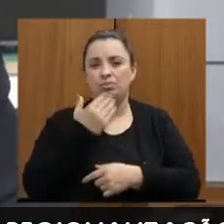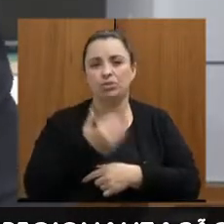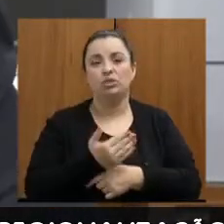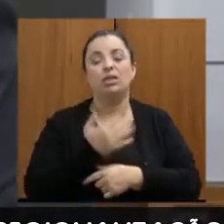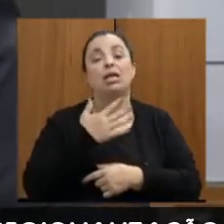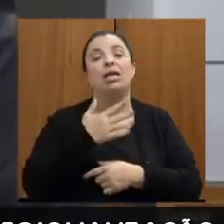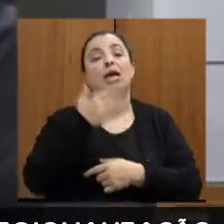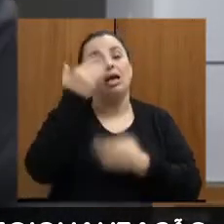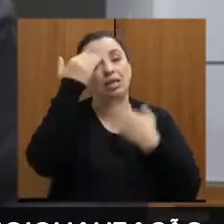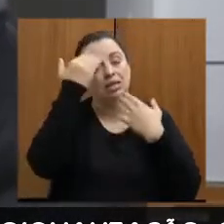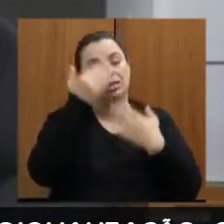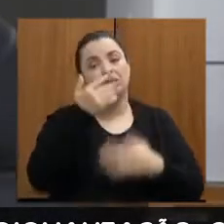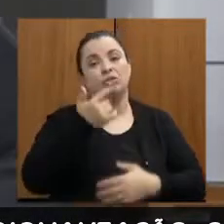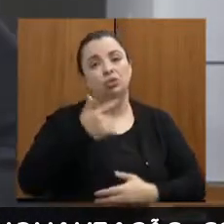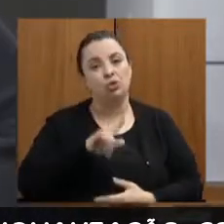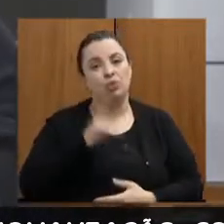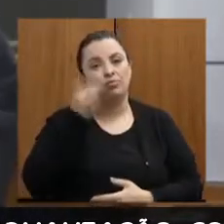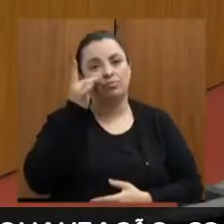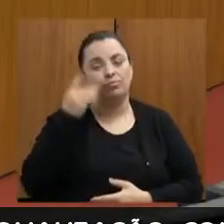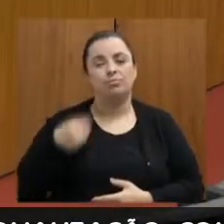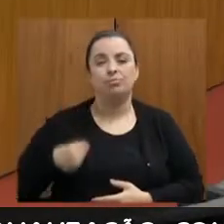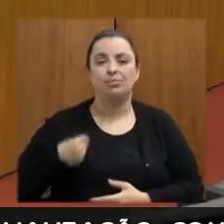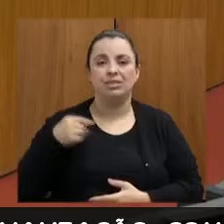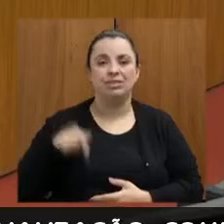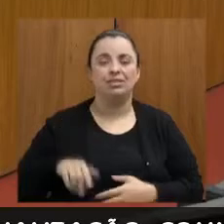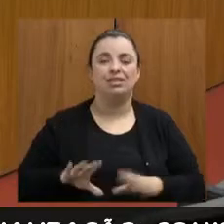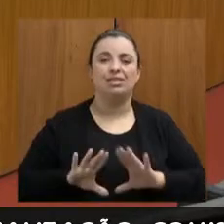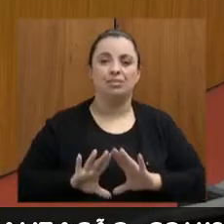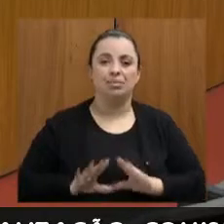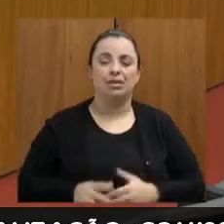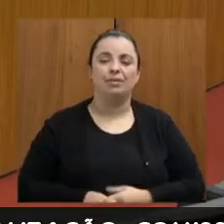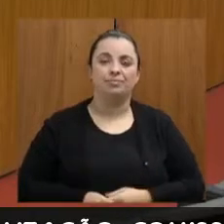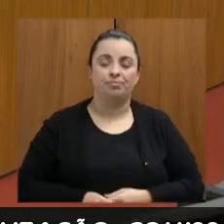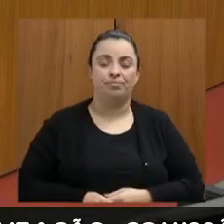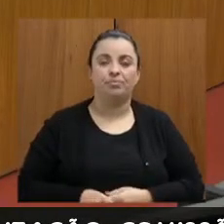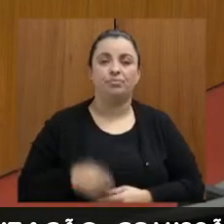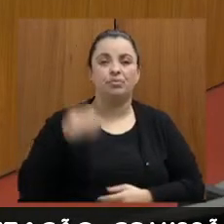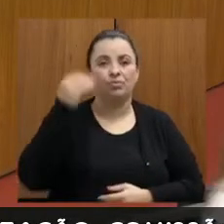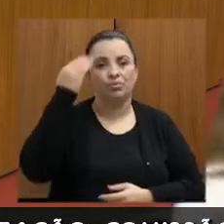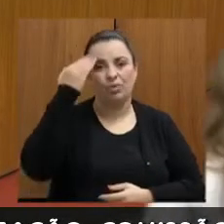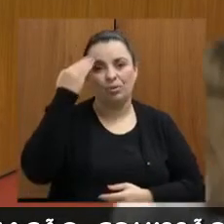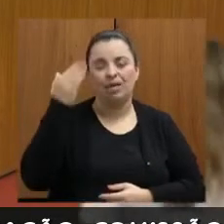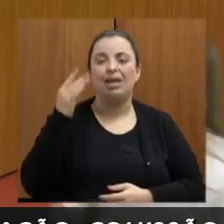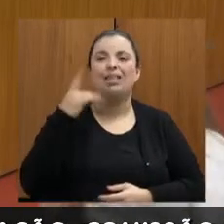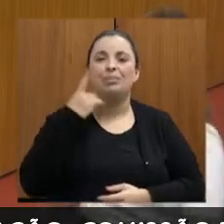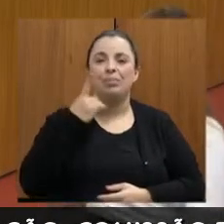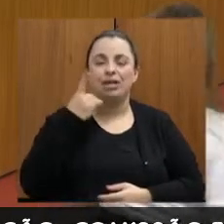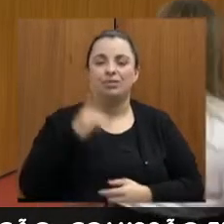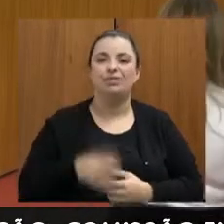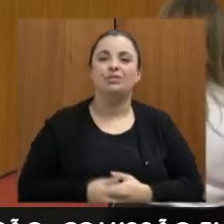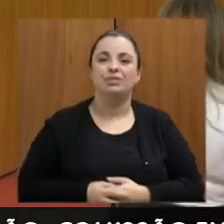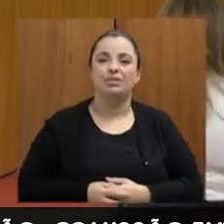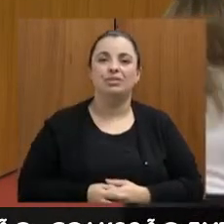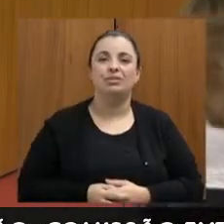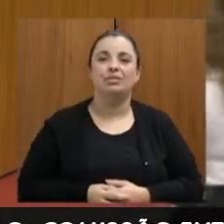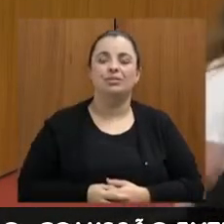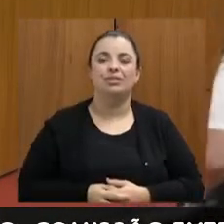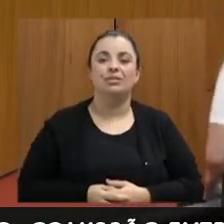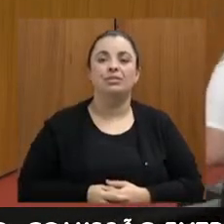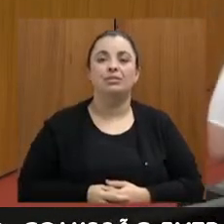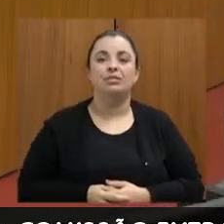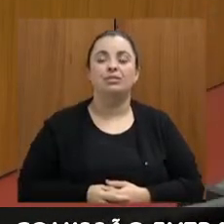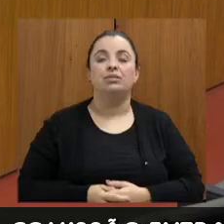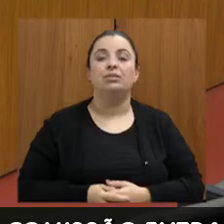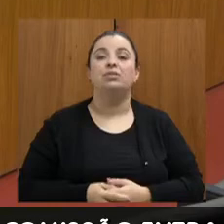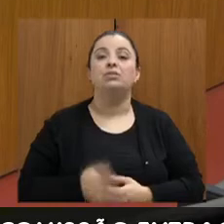agradecê-lo mais uma vez pela presença nesta casa Obrigada para dar fica falando secretário depois nós vamos fazer o